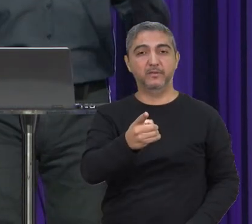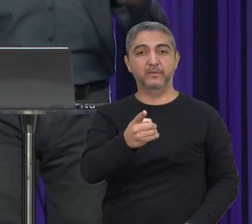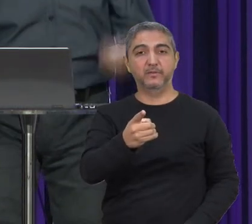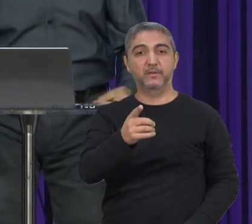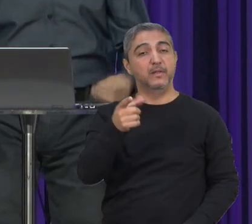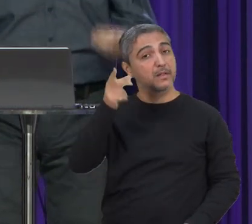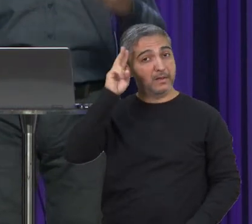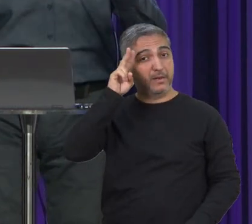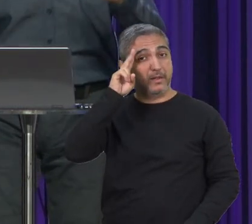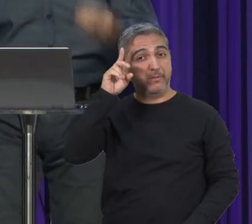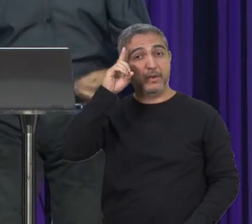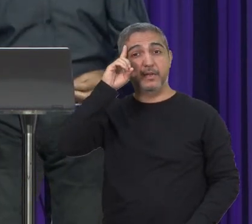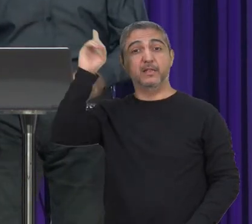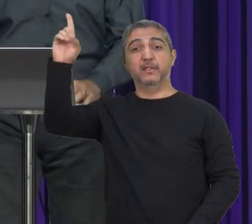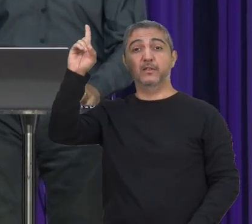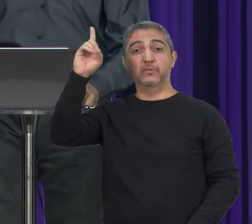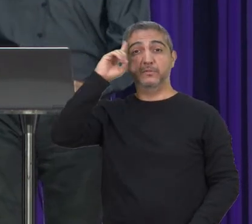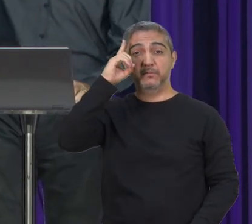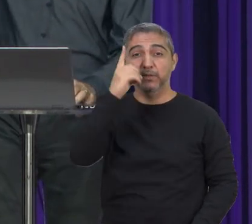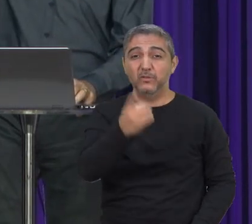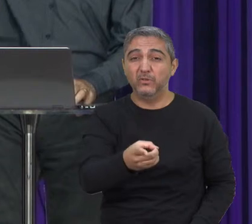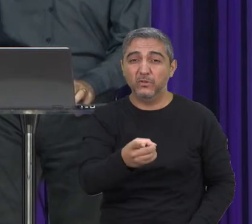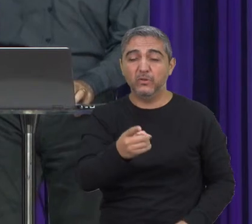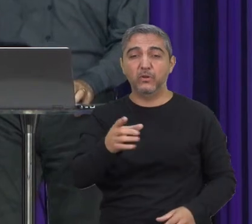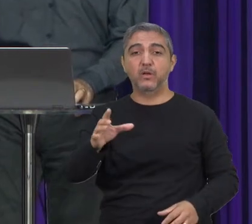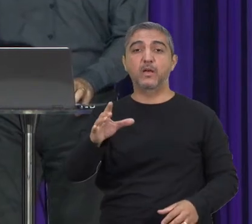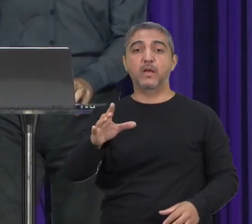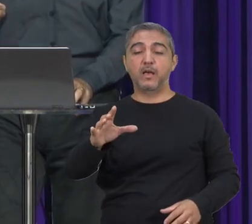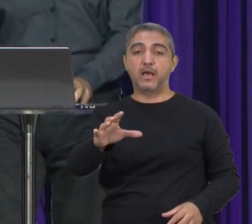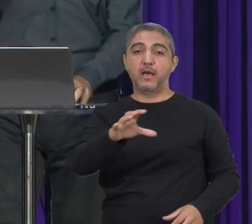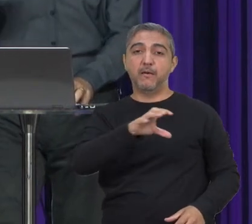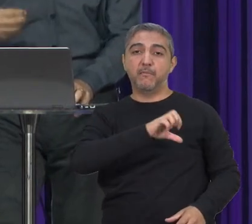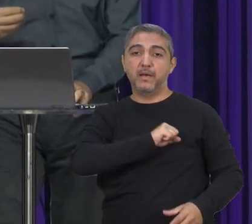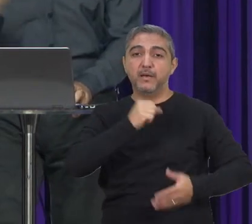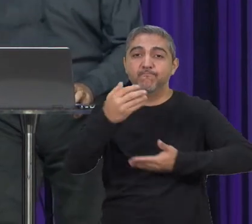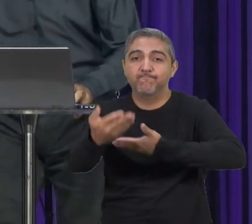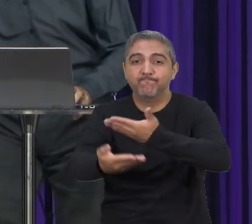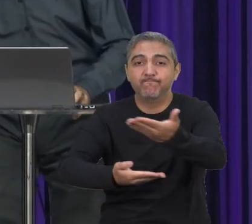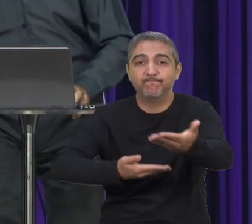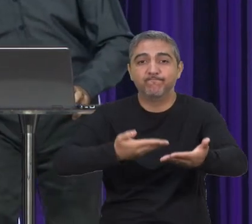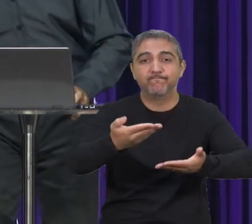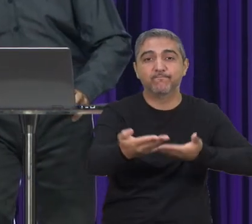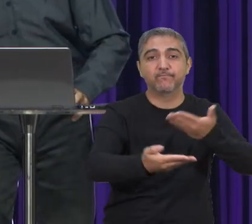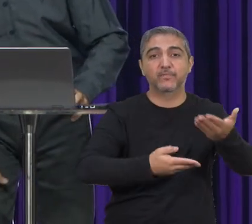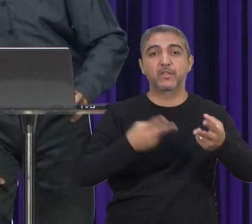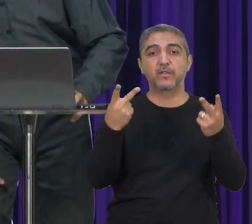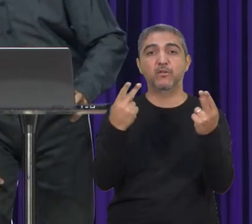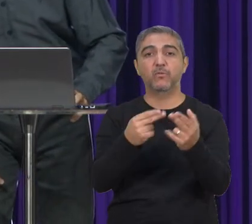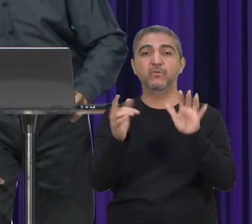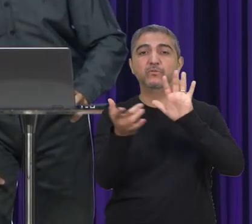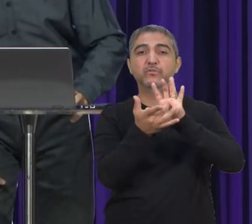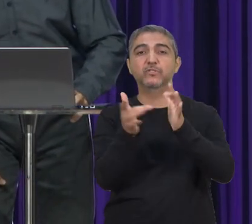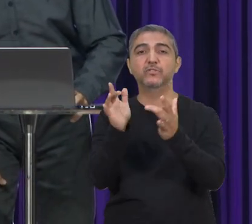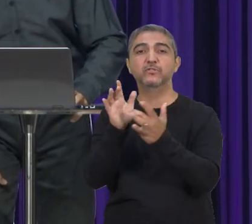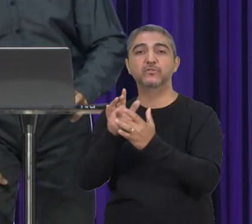amarmos-nos uns aos outros como Jesus nos amou. Nós não conseguimos fazer